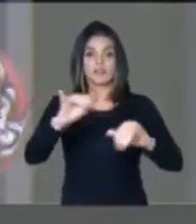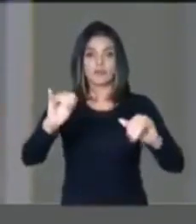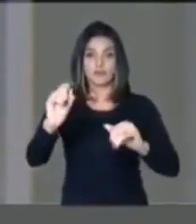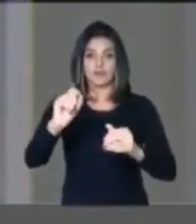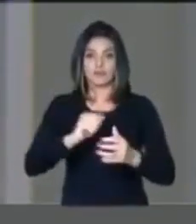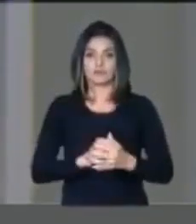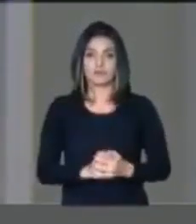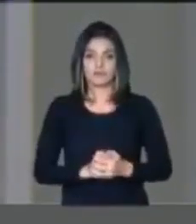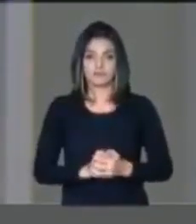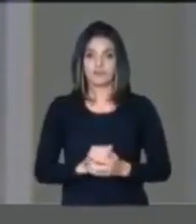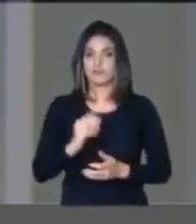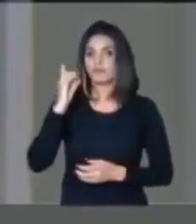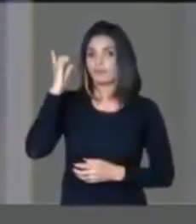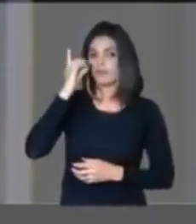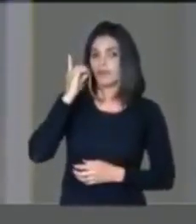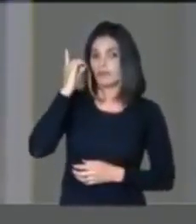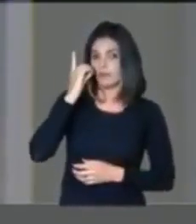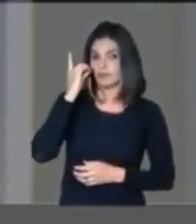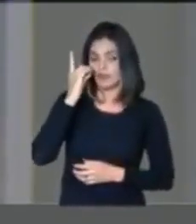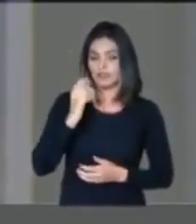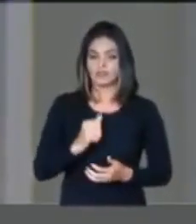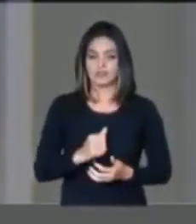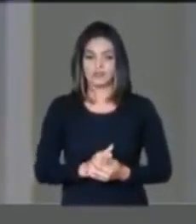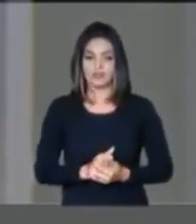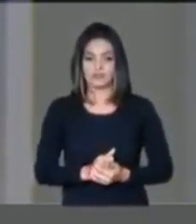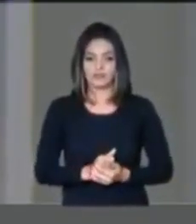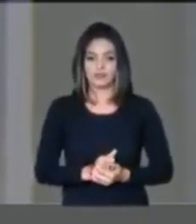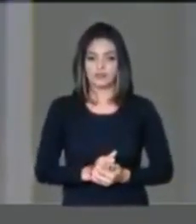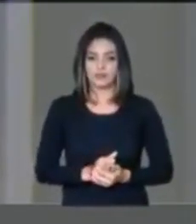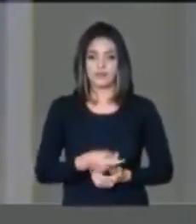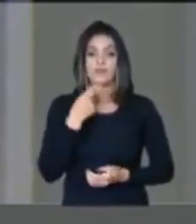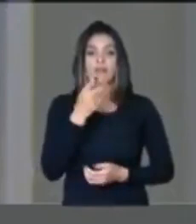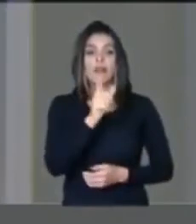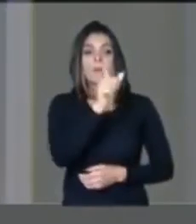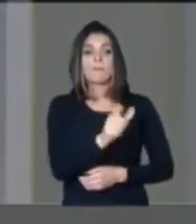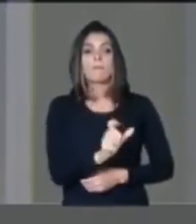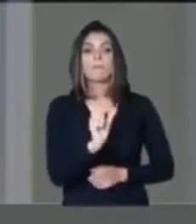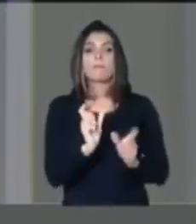o deputado que agrediu a ex-deputada Manuela fala a palavra moral.